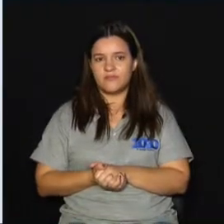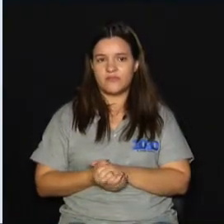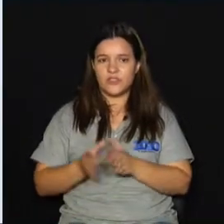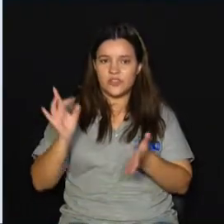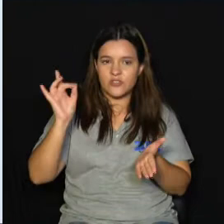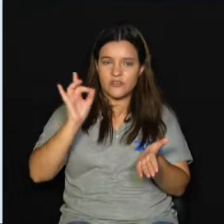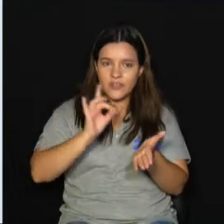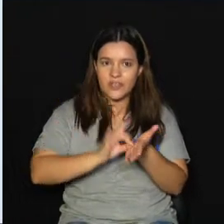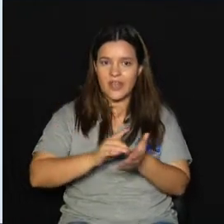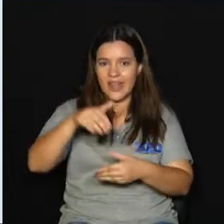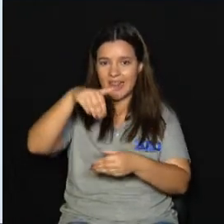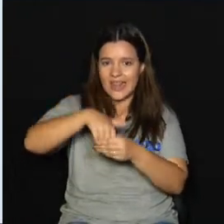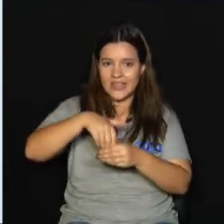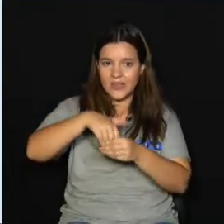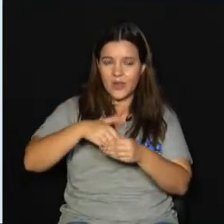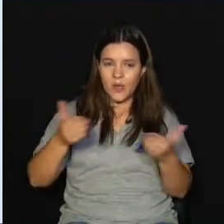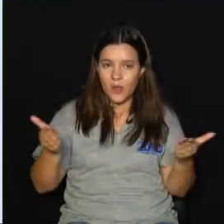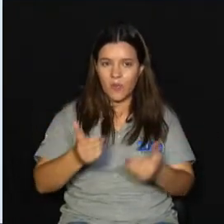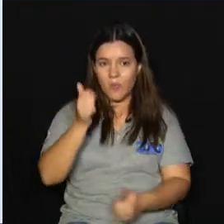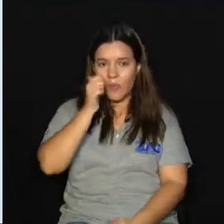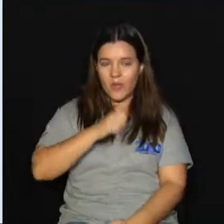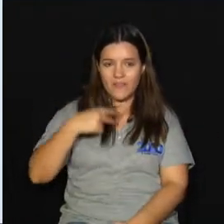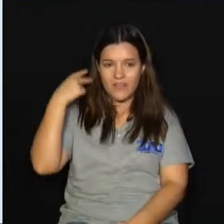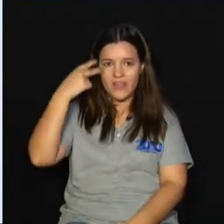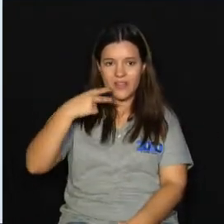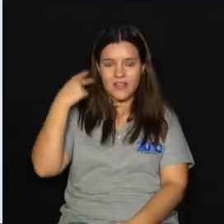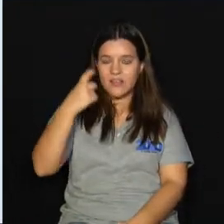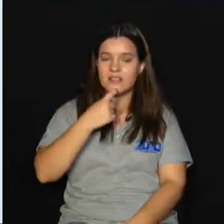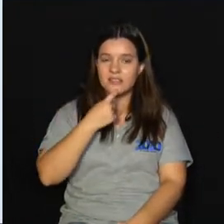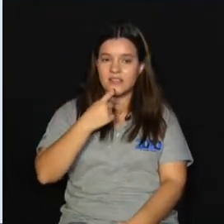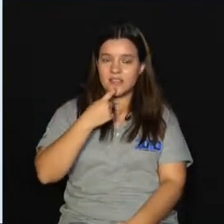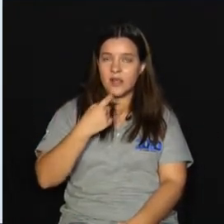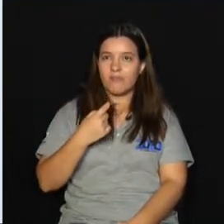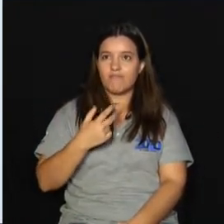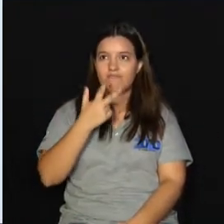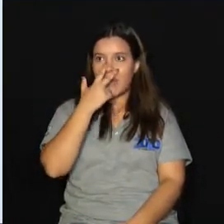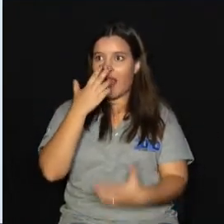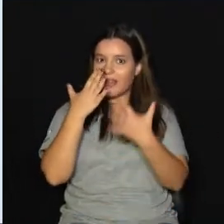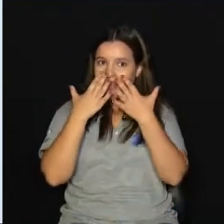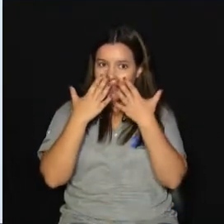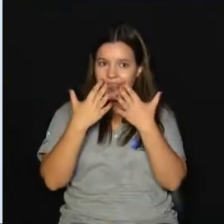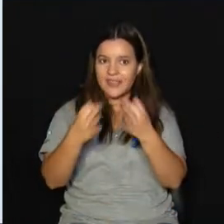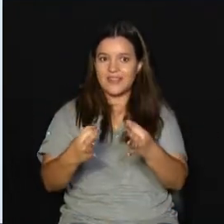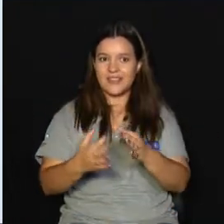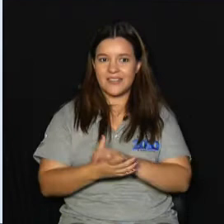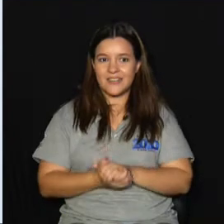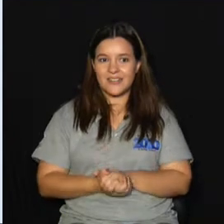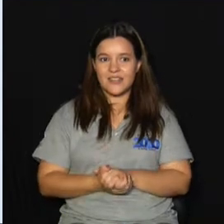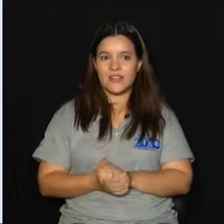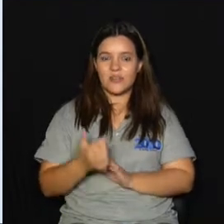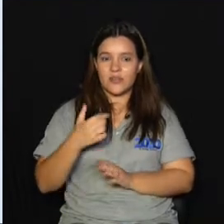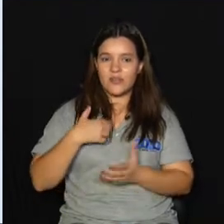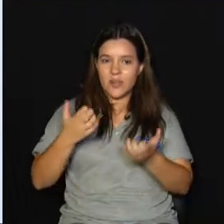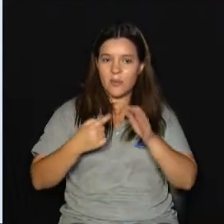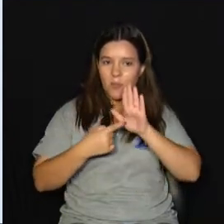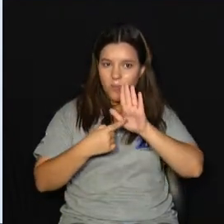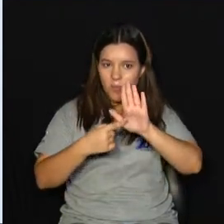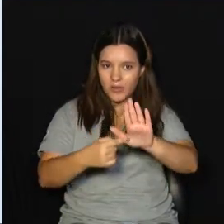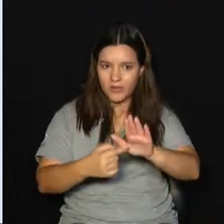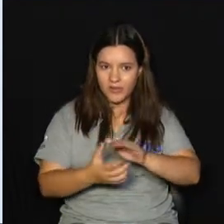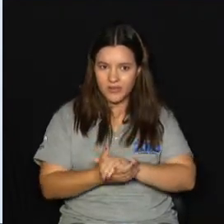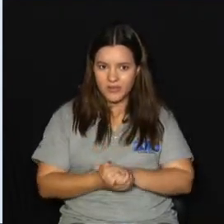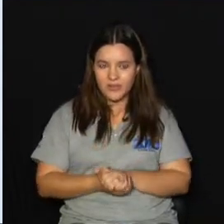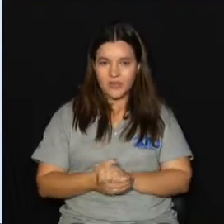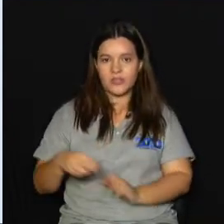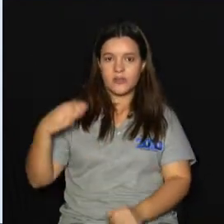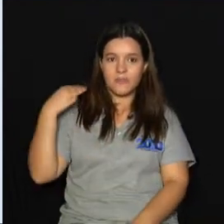acho que essa eleição das vereadoras em Campinas chama muita atenção e eu queria muito ressaltar isso. Além da acho que a